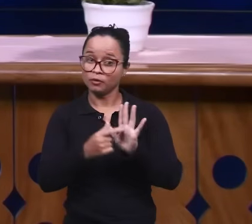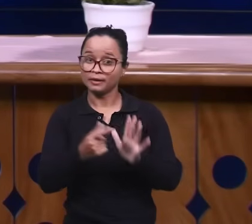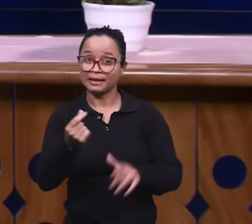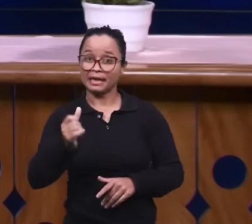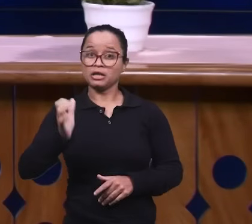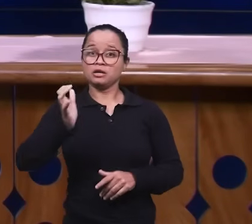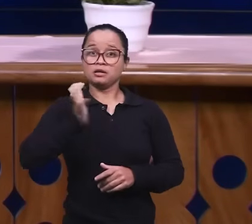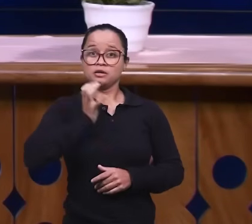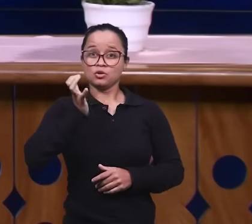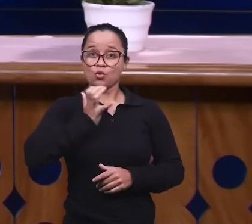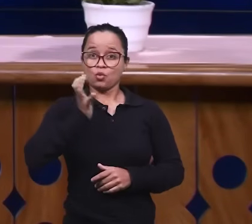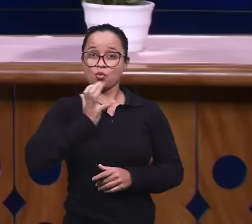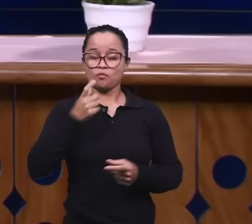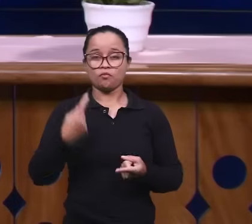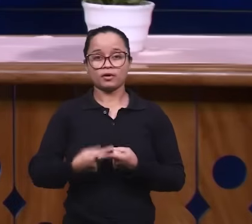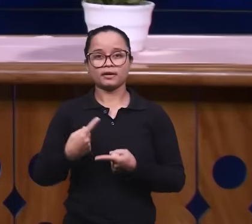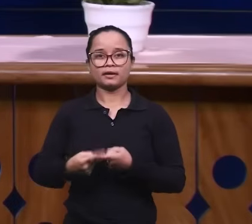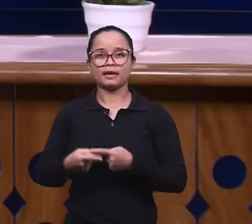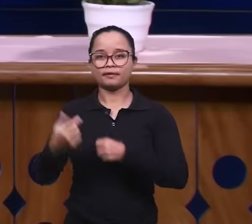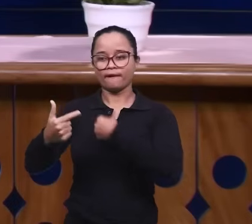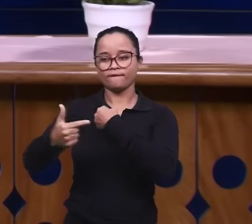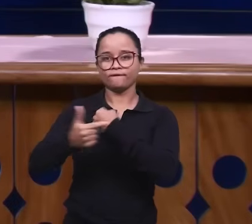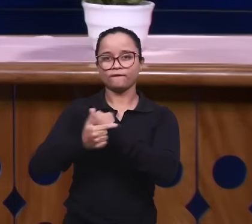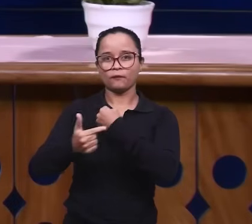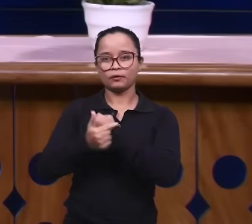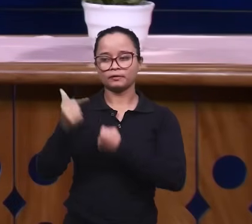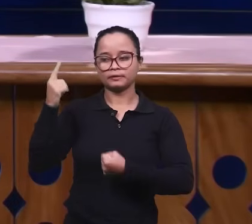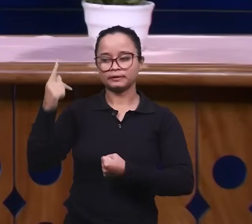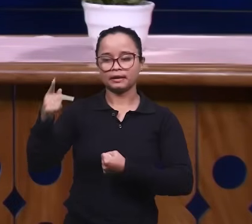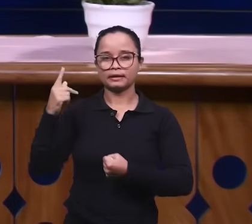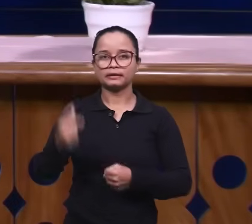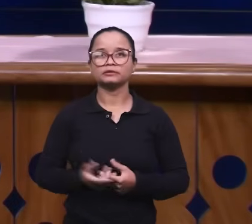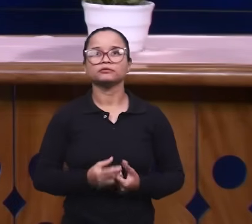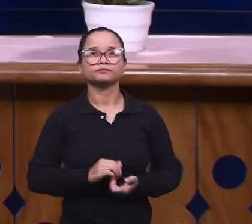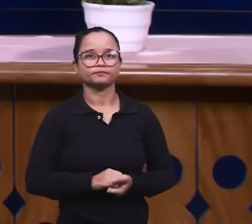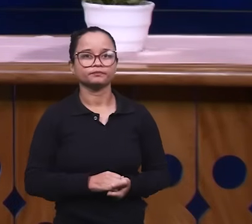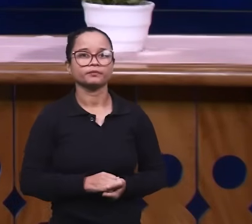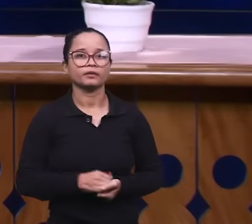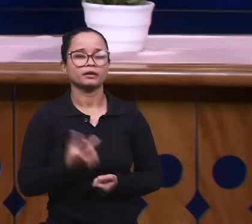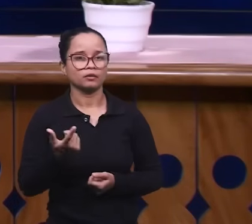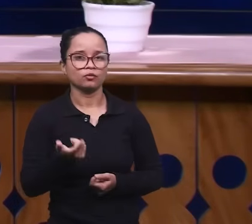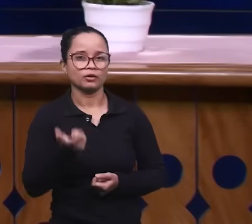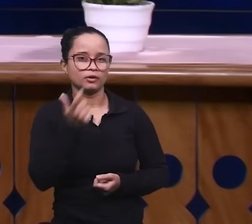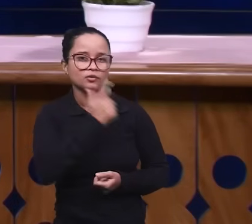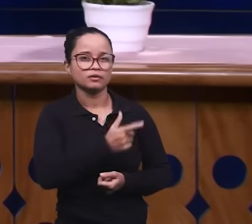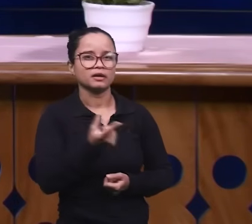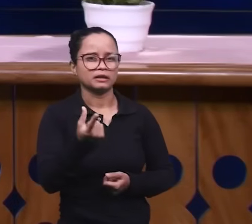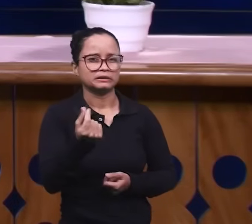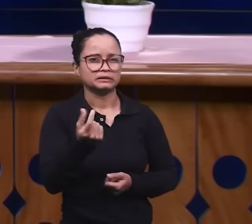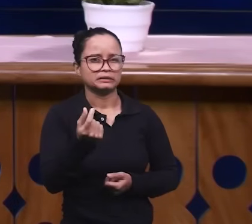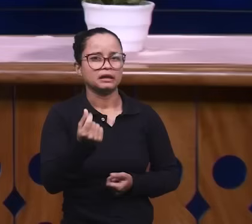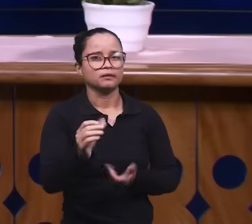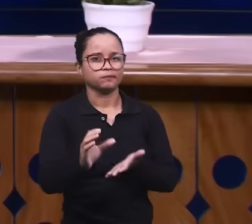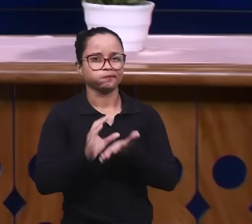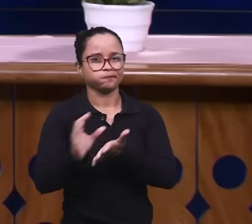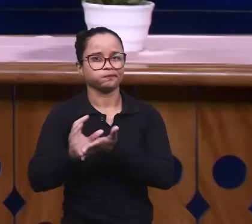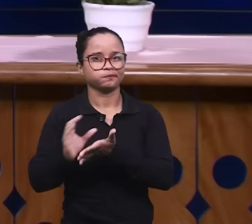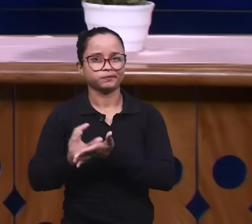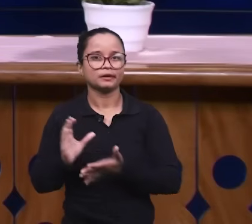essa atividade, essa função que ele tinha, proporcionava que ele conseguisse bastantes